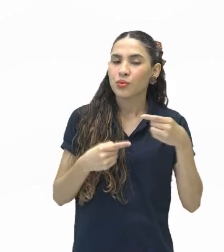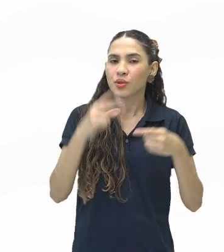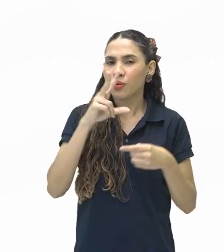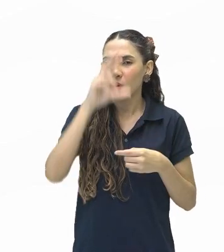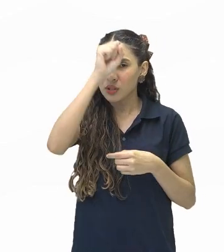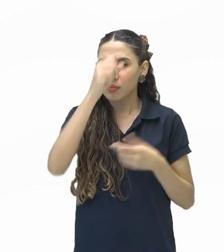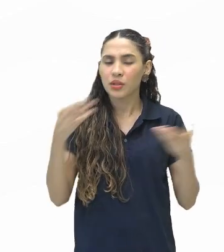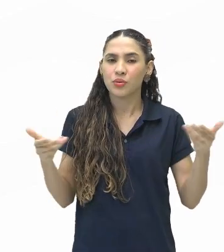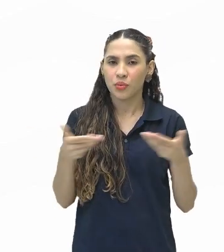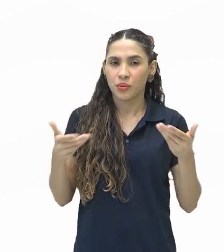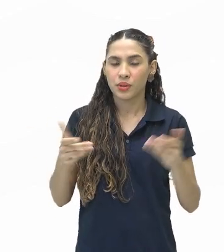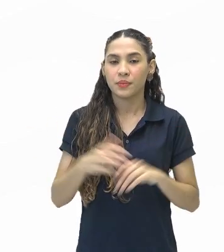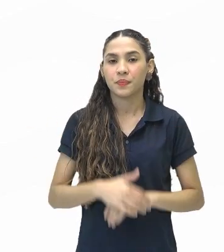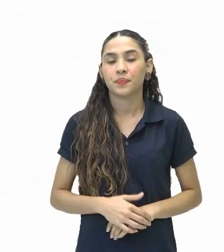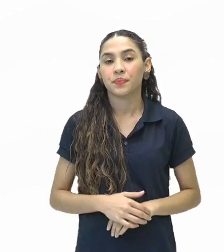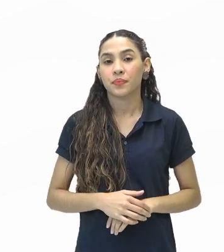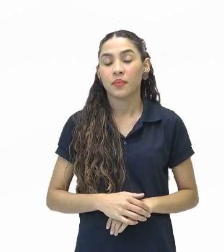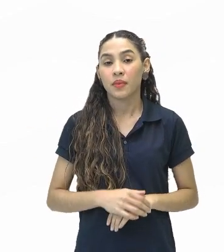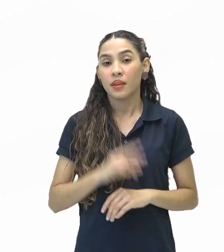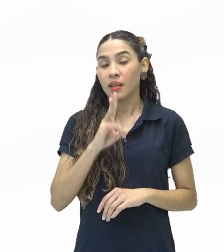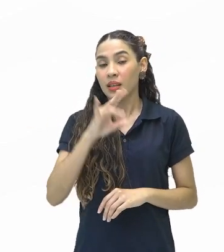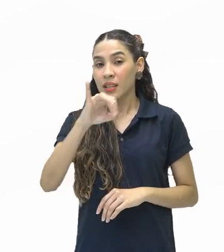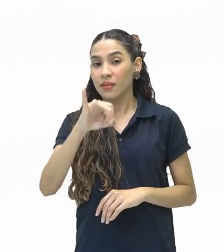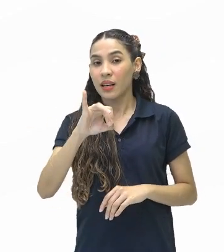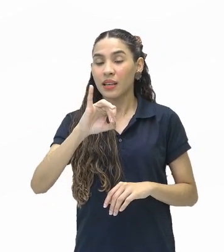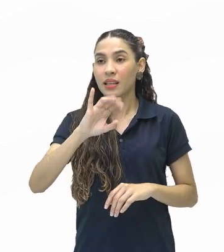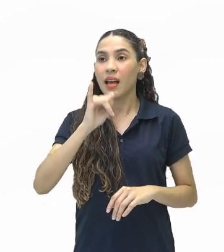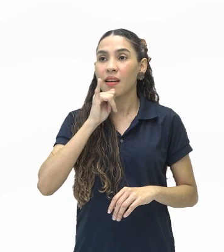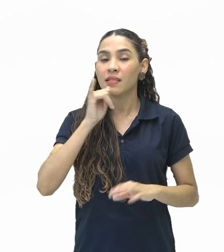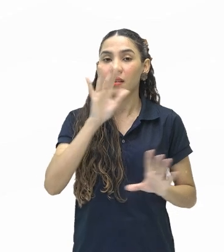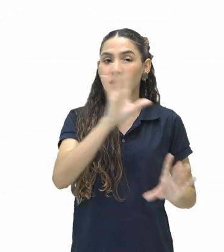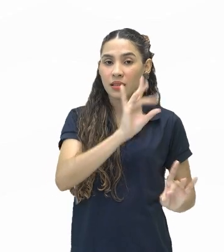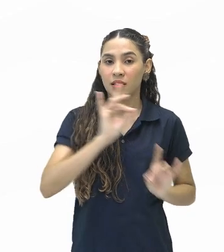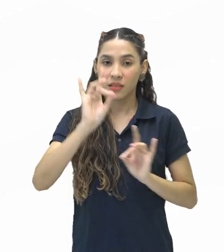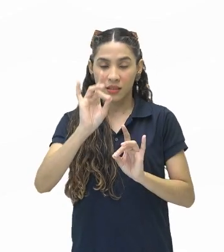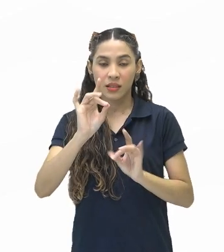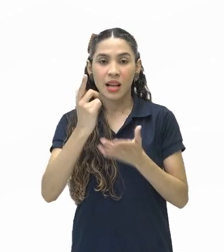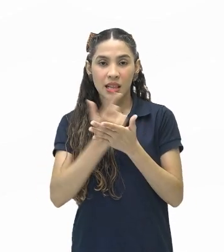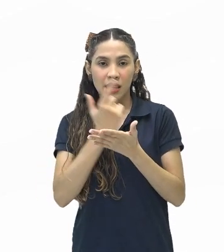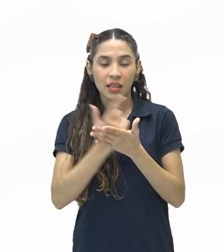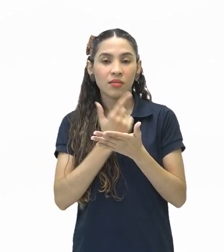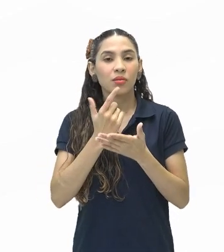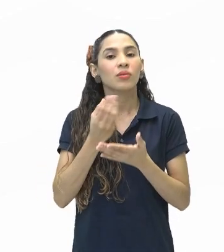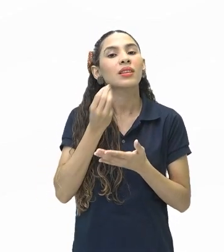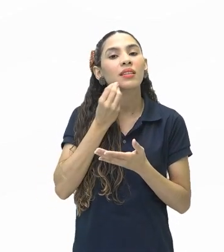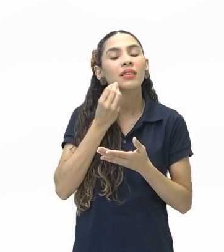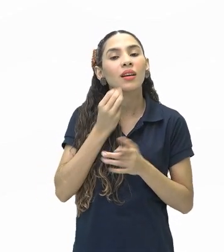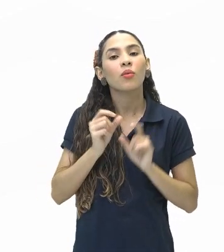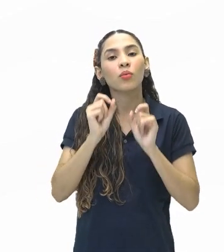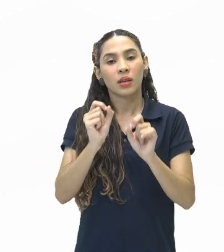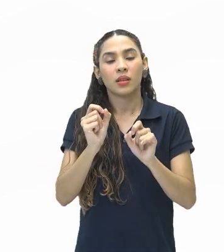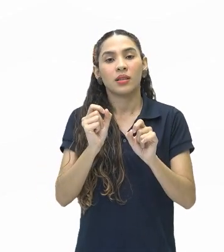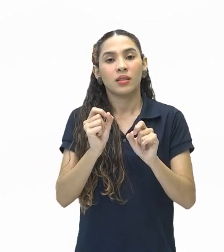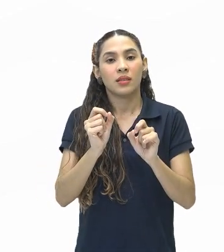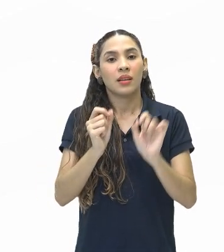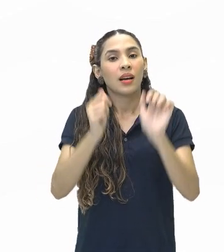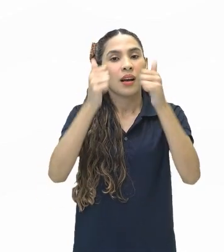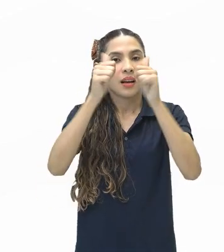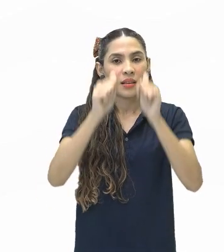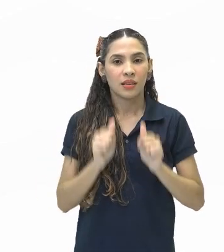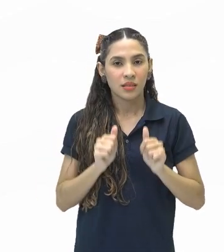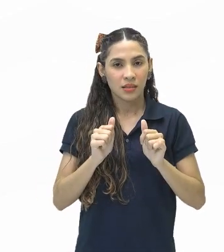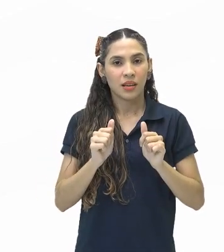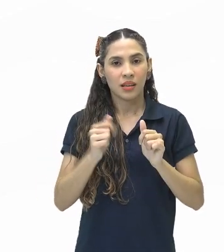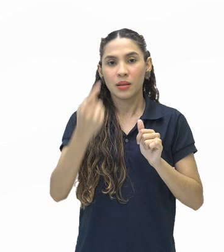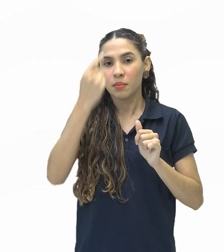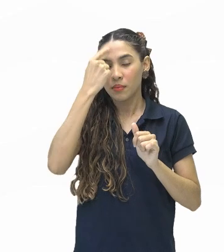nos dias atuais. E a gente vai pegar um pouco a sua obra para a gente, então, a partir dela, a